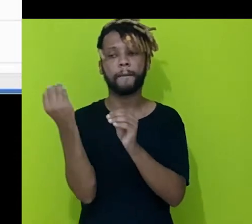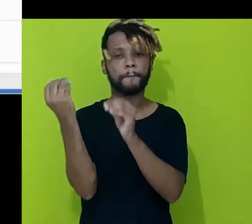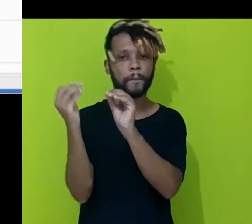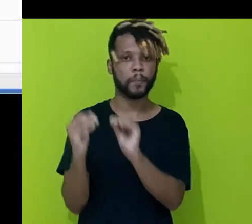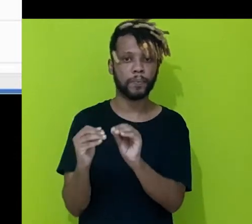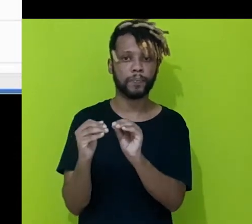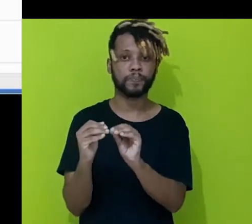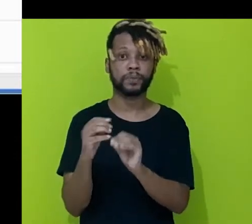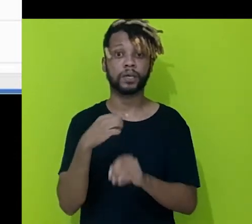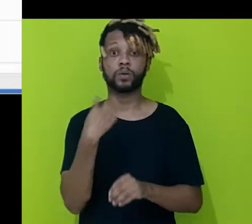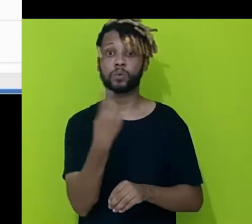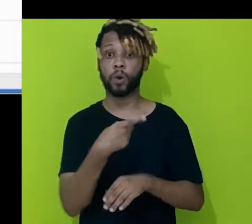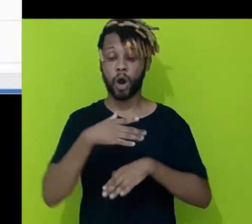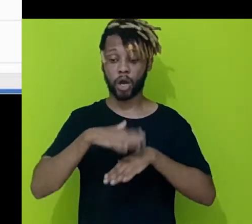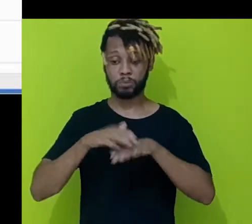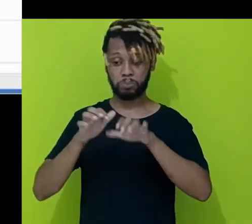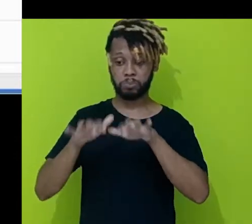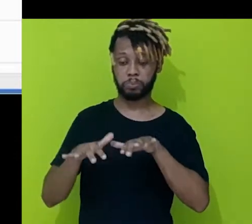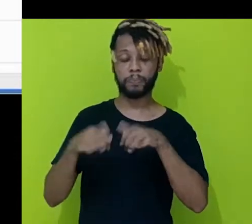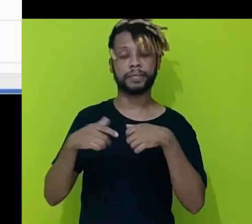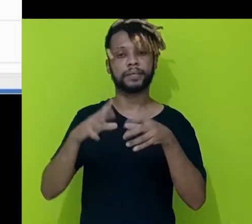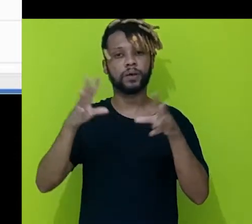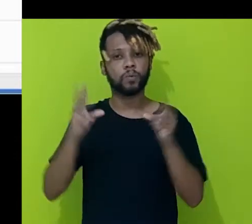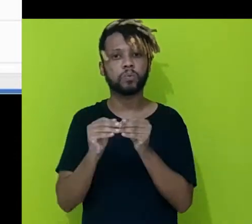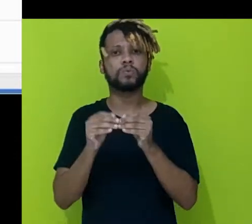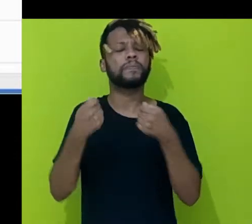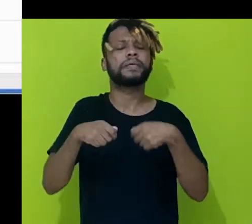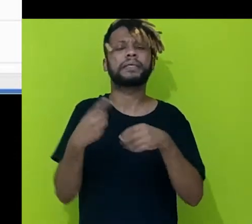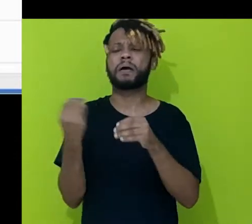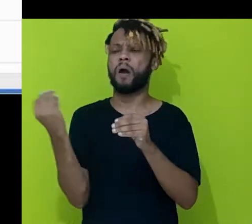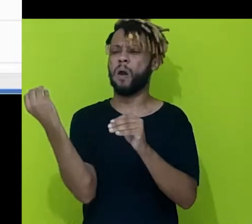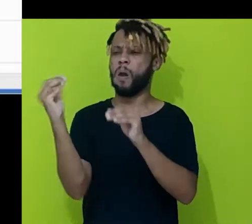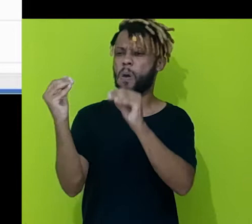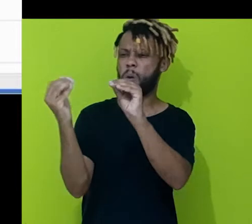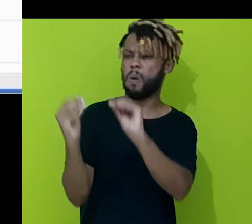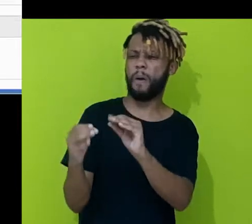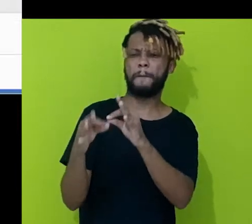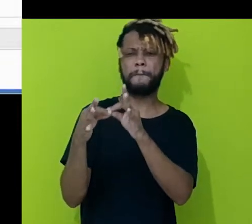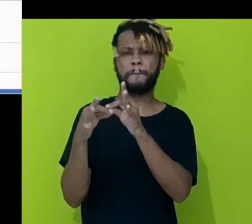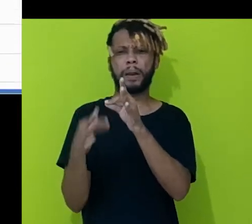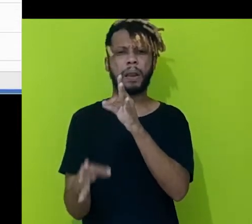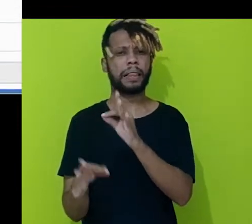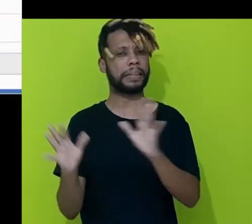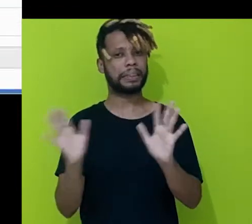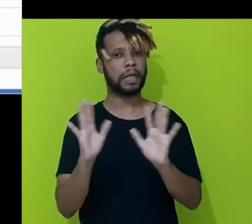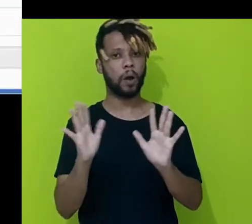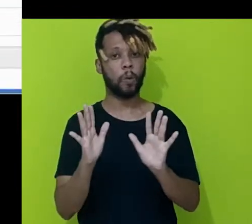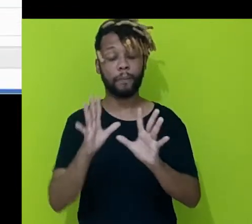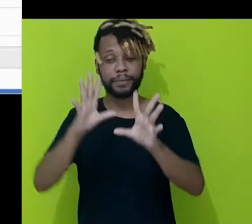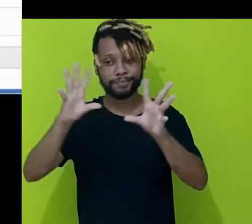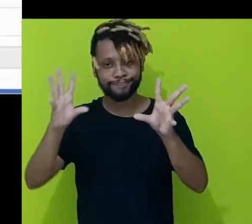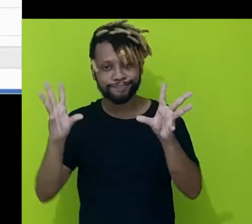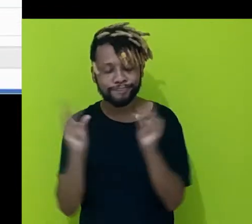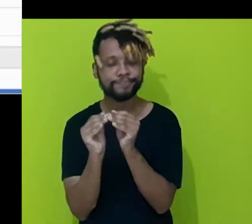sucinto, não precisa encher de muita informação, bem resumido mesmo.